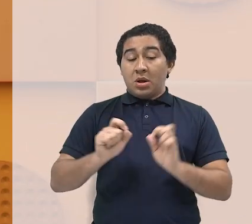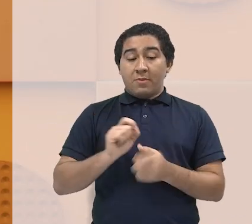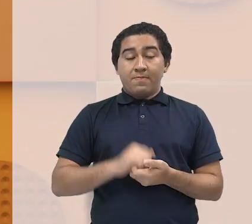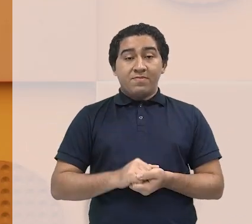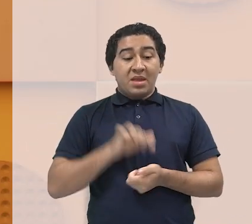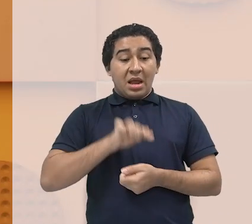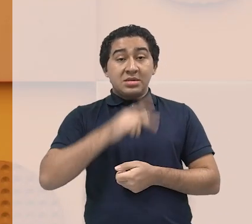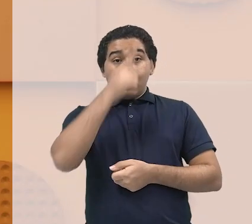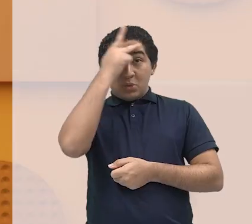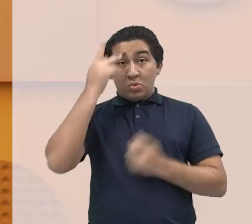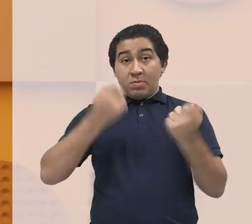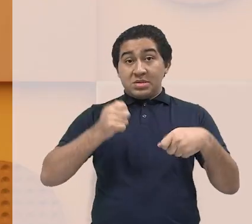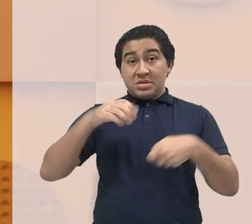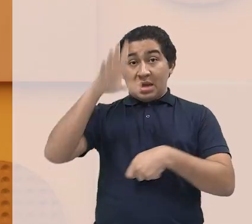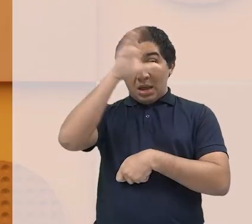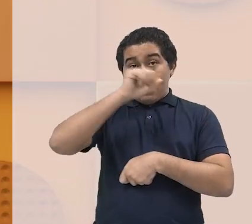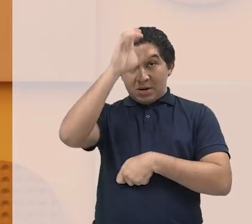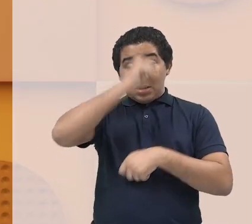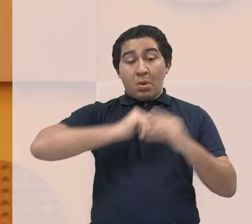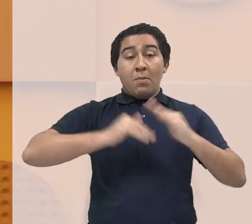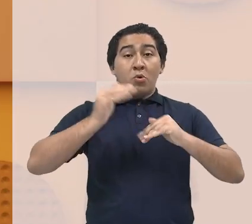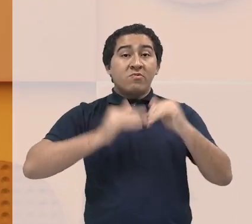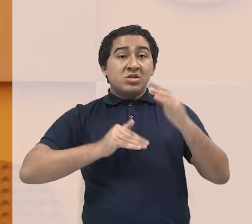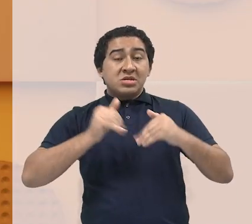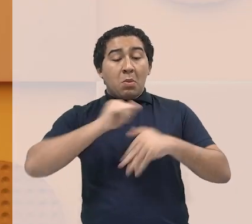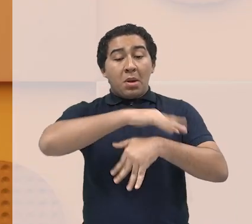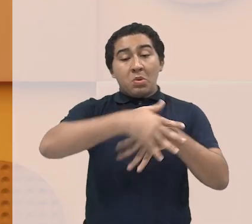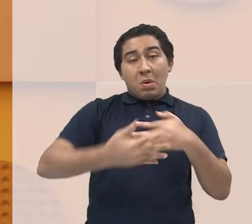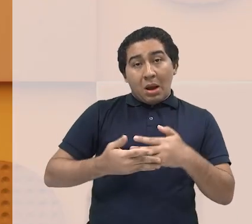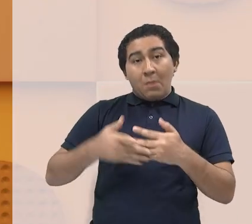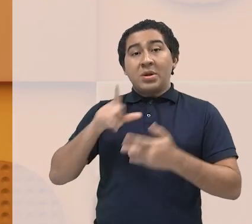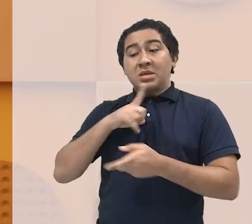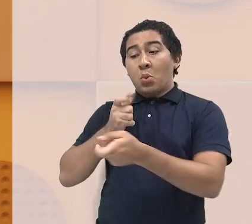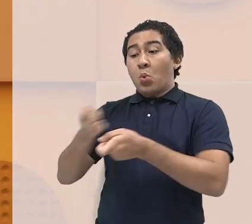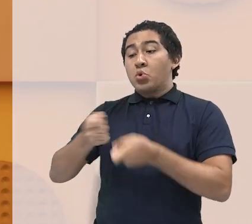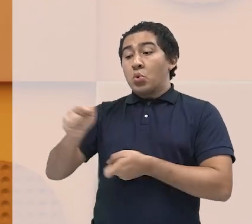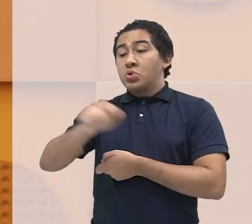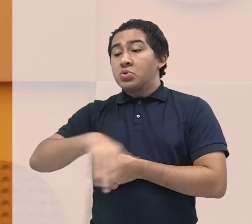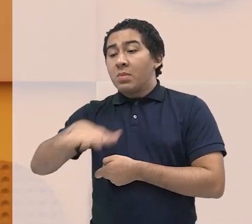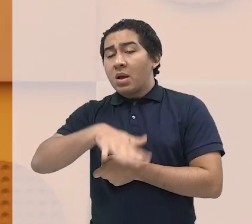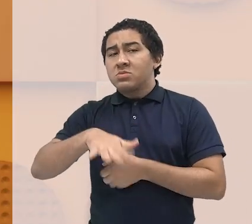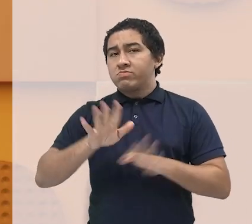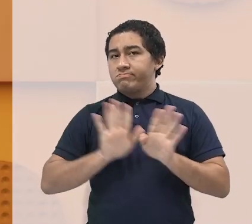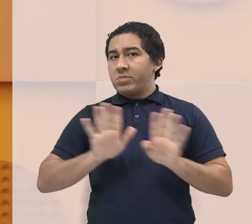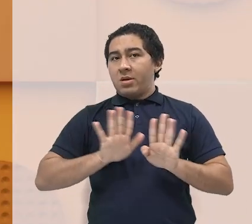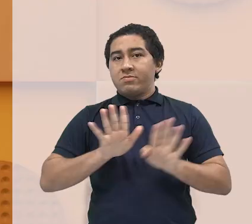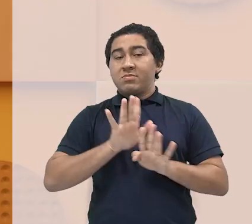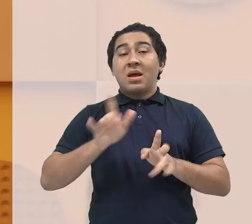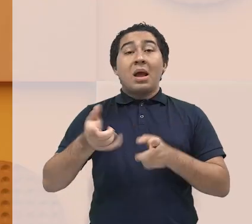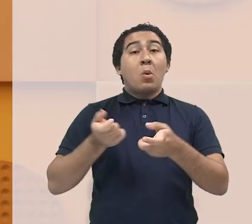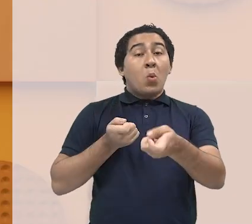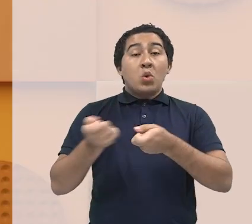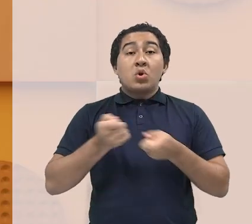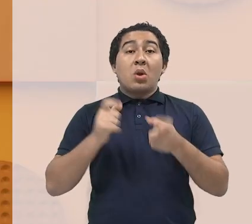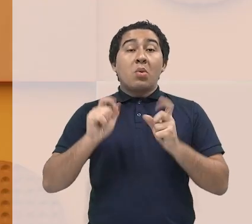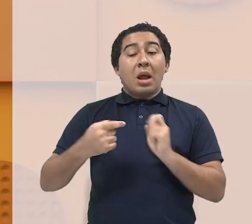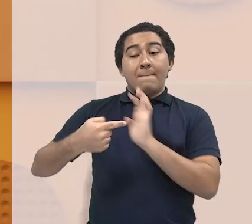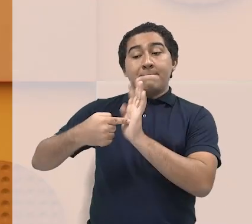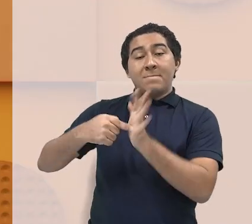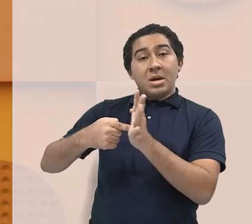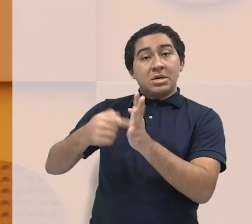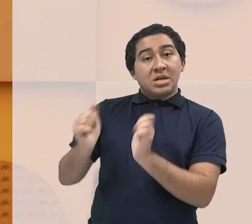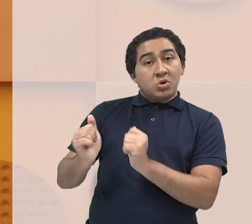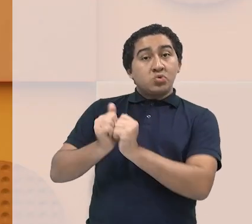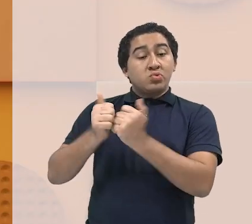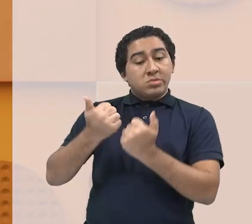aprender especificamente uma profissão manual para operar alguma coisa, não, né? Mas aprender a dominar a máquina, a trabalhar